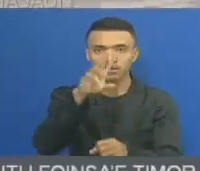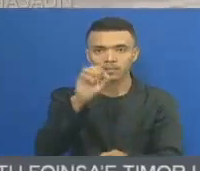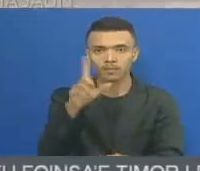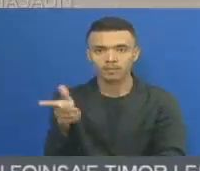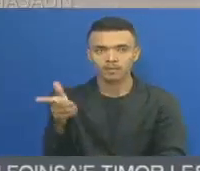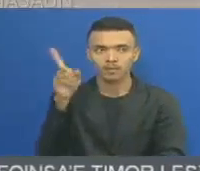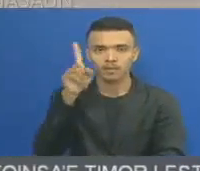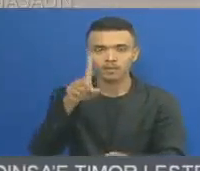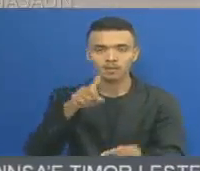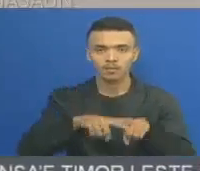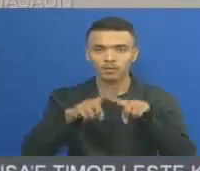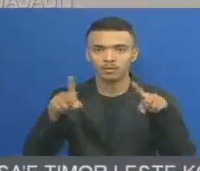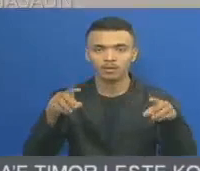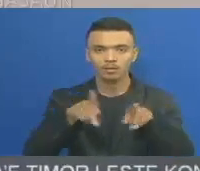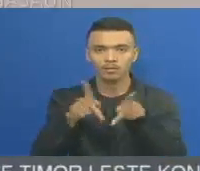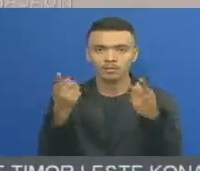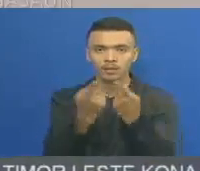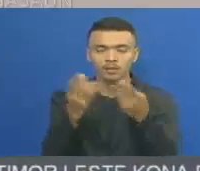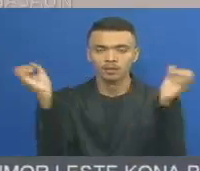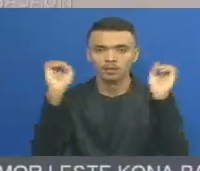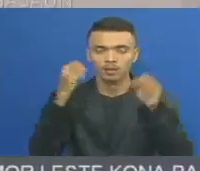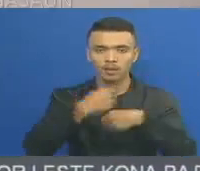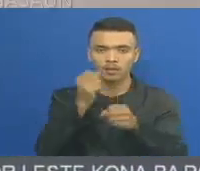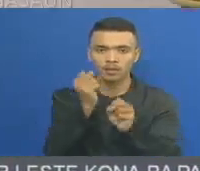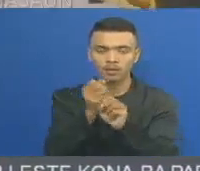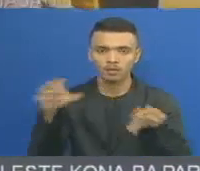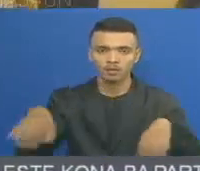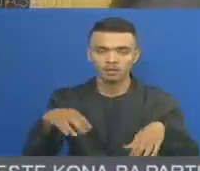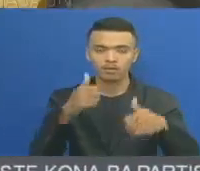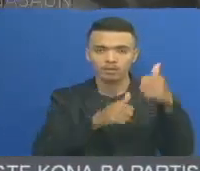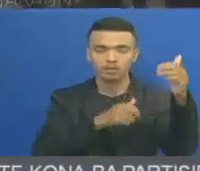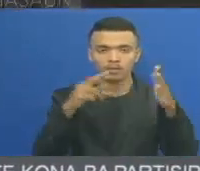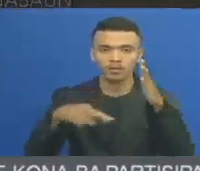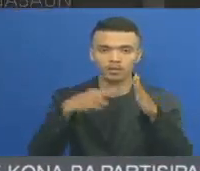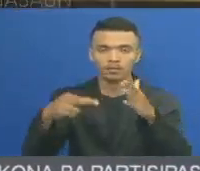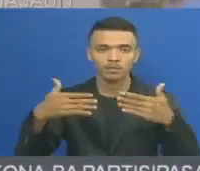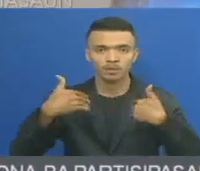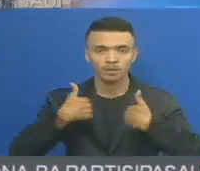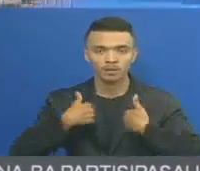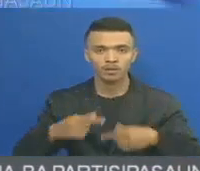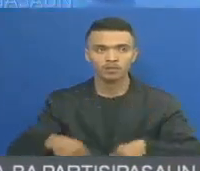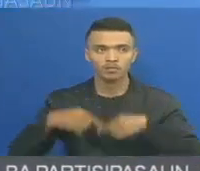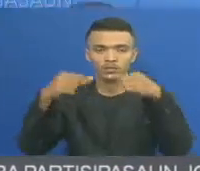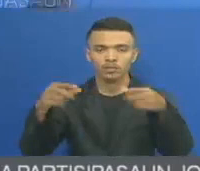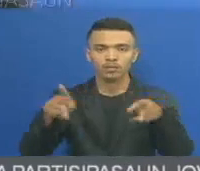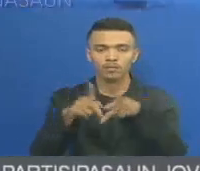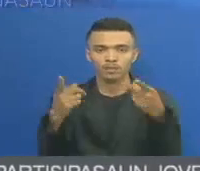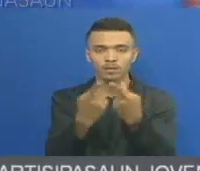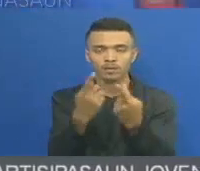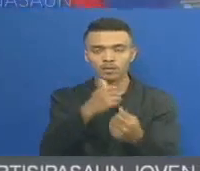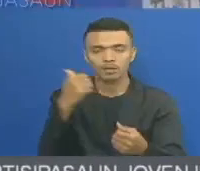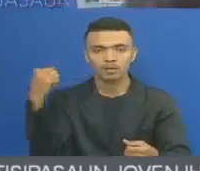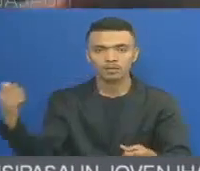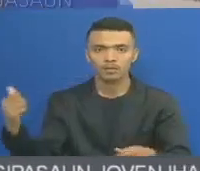resingida, mas bem companhia lahala o serviço tir contrato nebe iha. Hodi entrega faliba companhia Malsam Savio Unipessoal